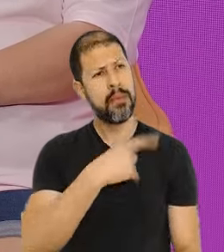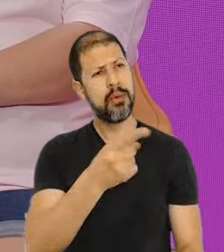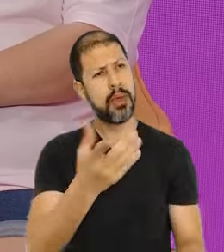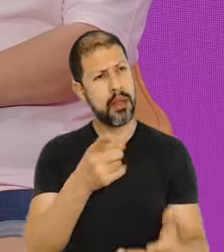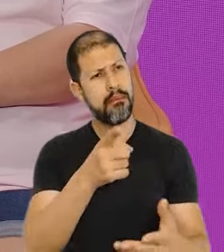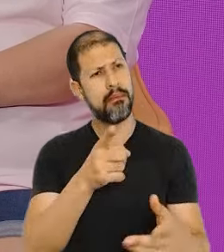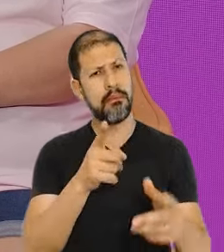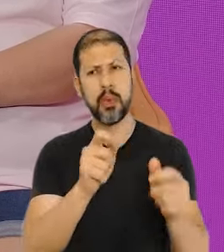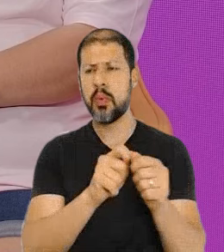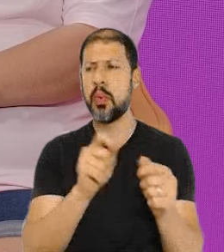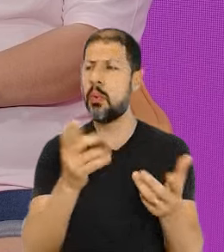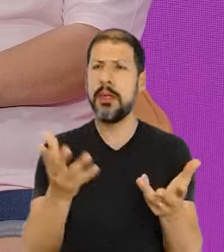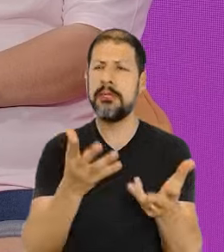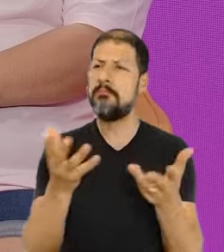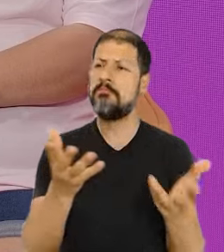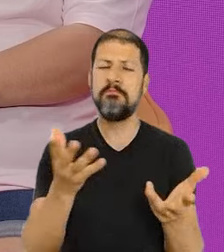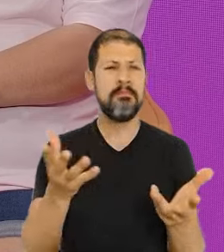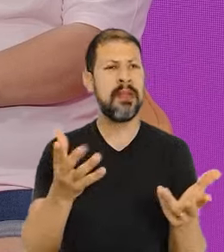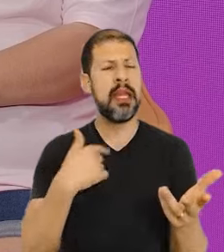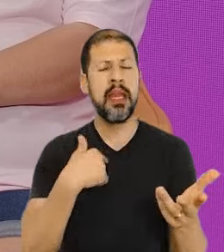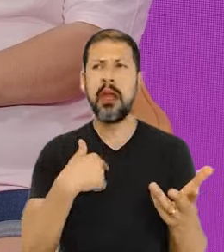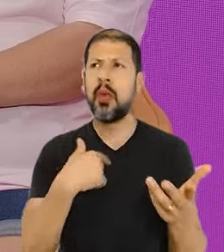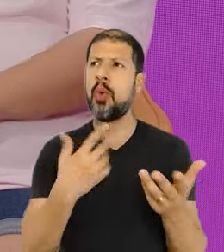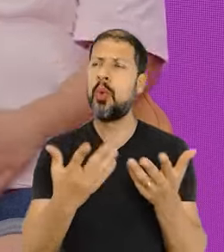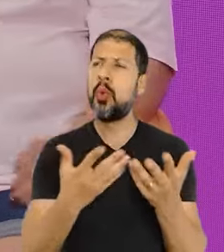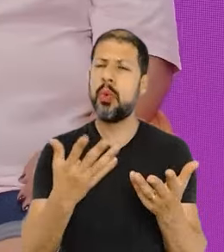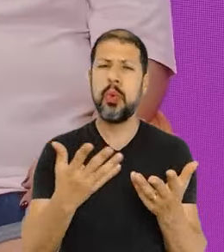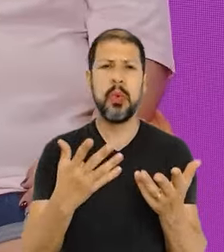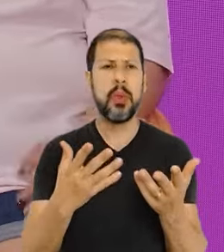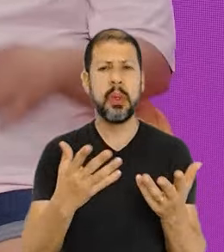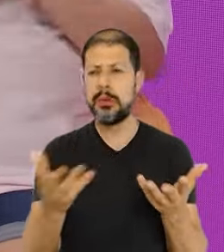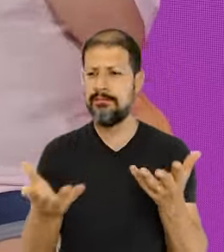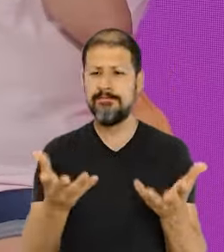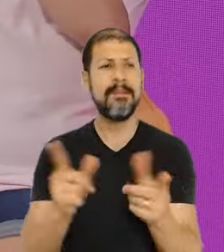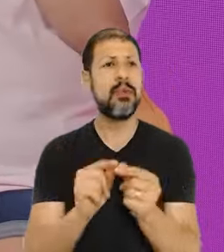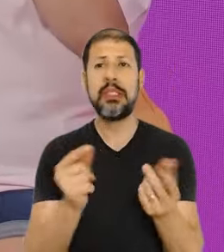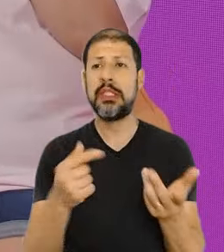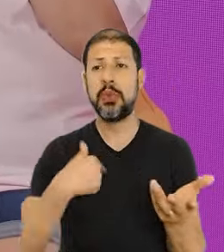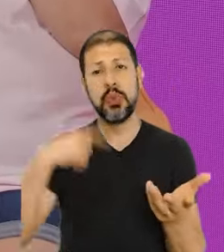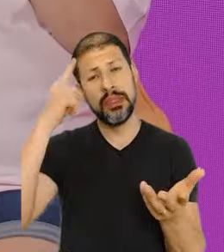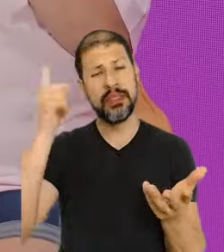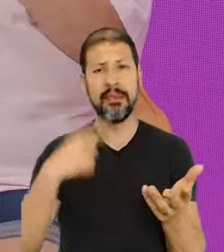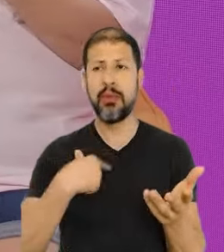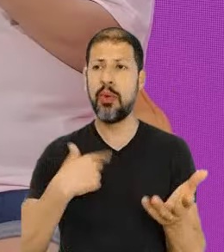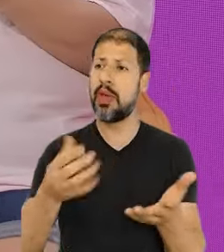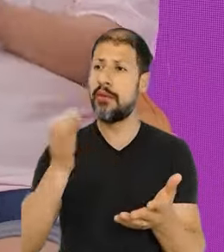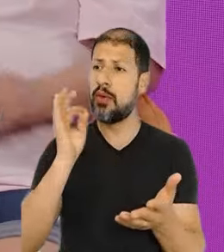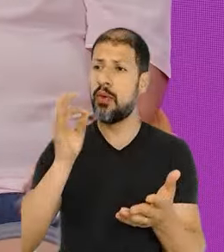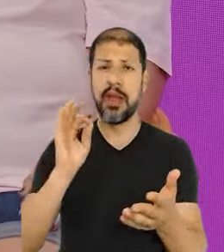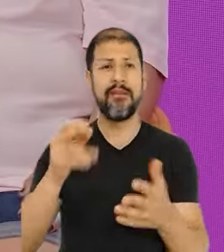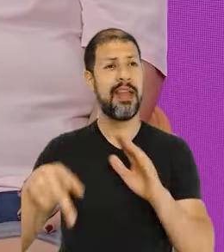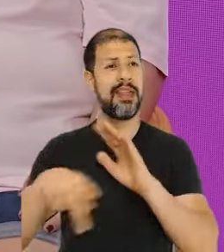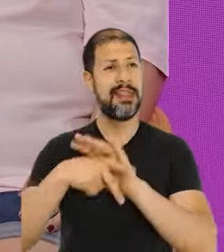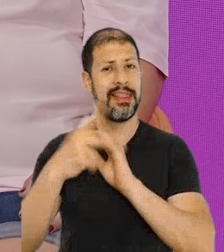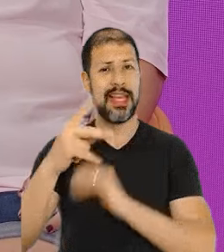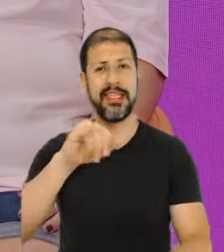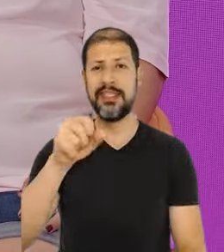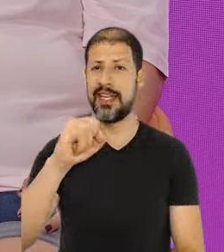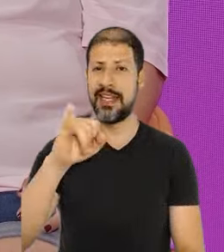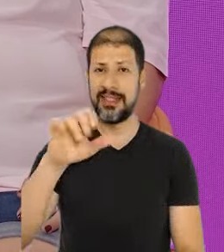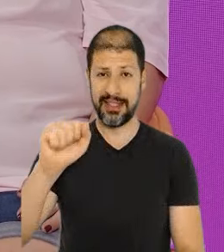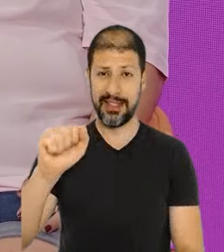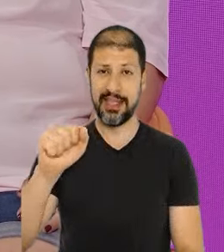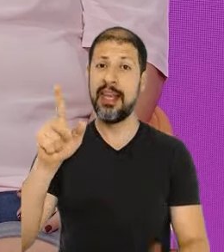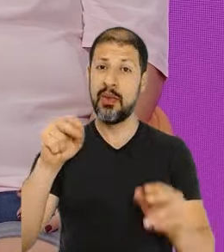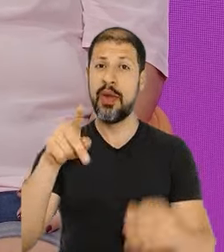alguma coisa eu não sei o que né Como que eu posso lidar com isso Ah eu queria fazer um café na Jéssica como começou o Filipe